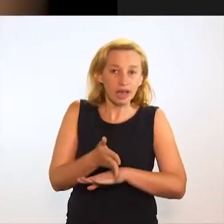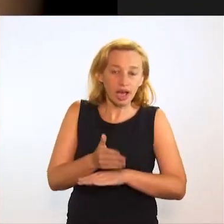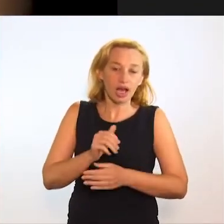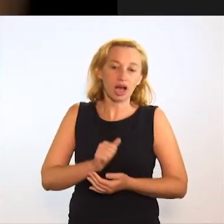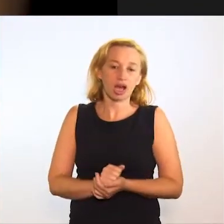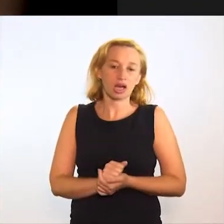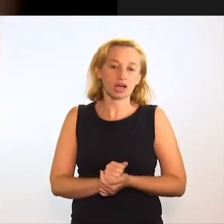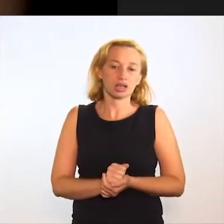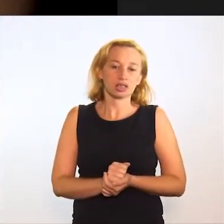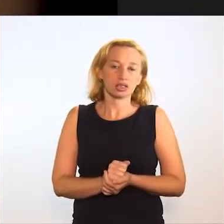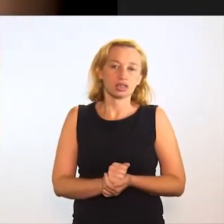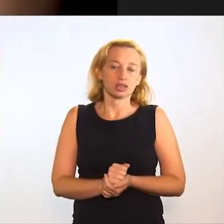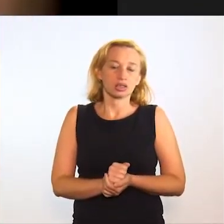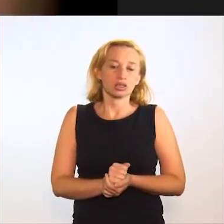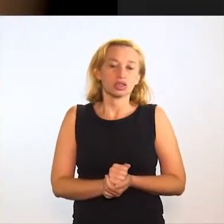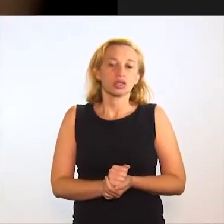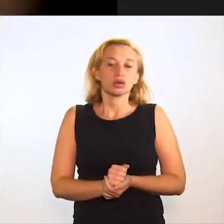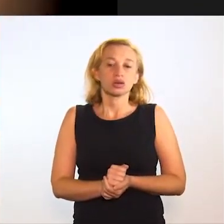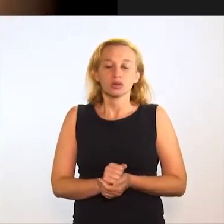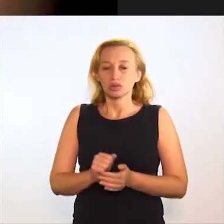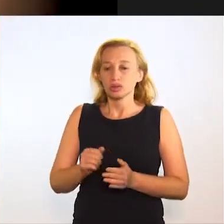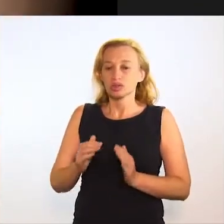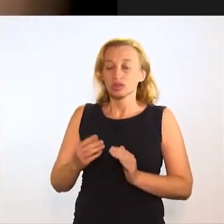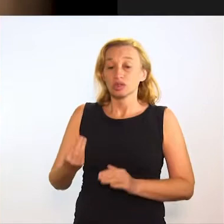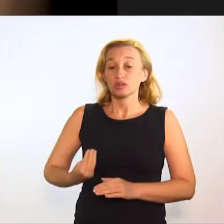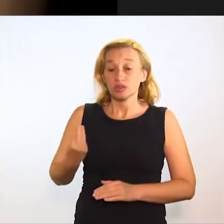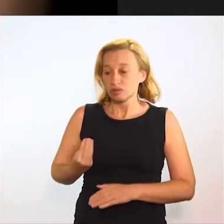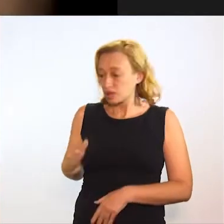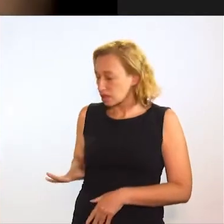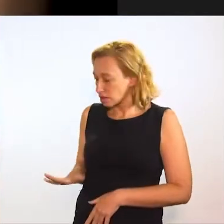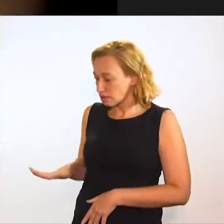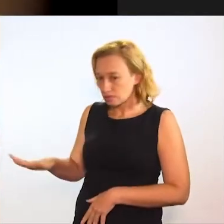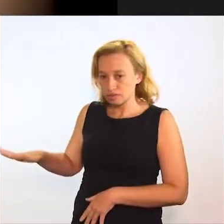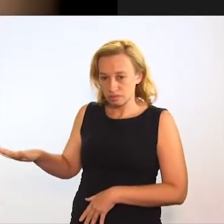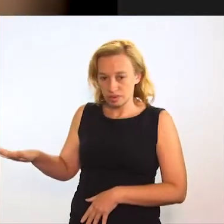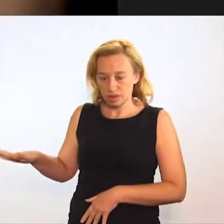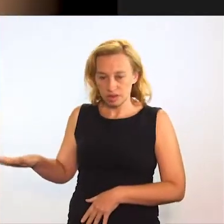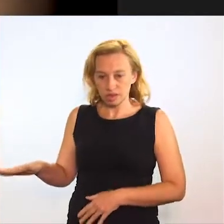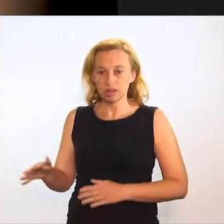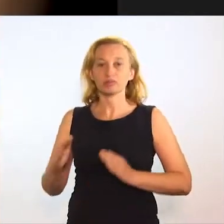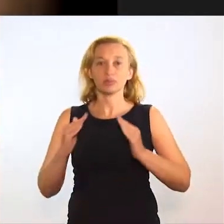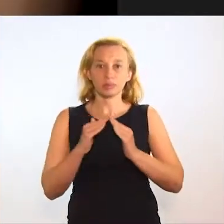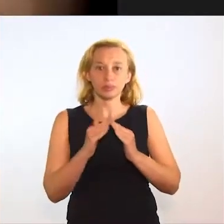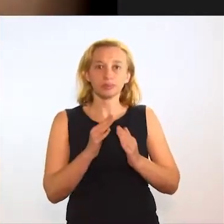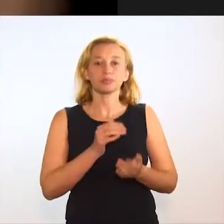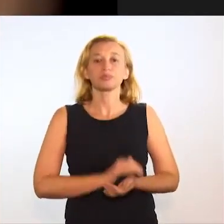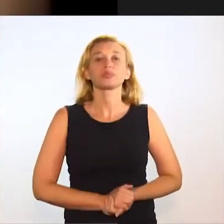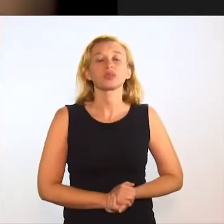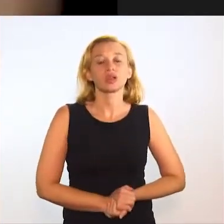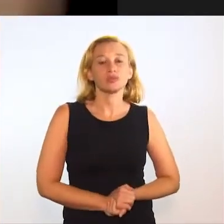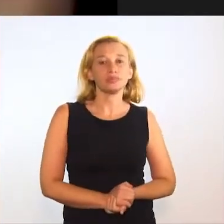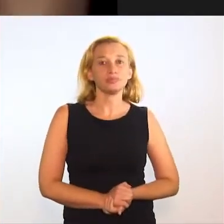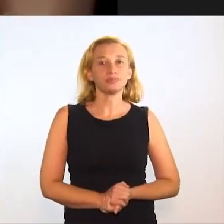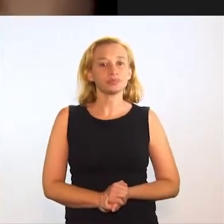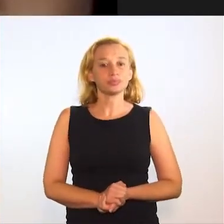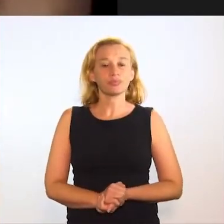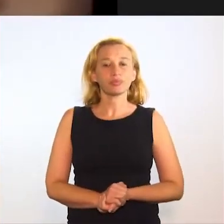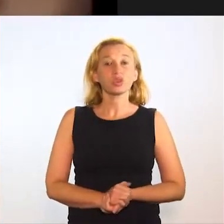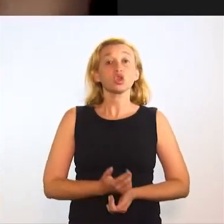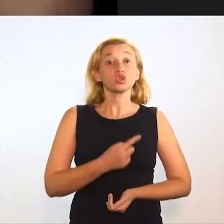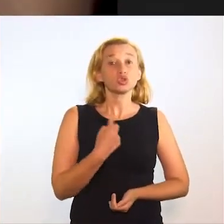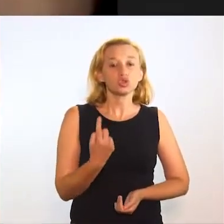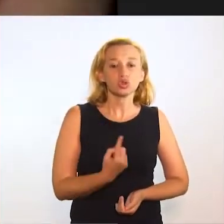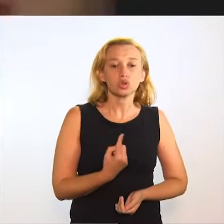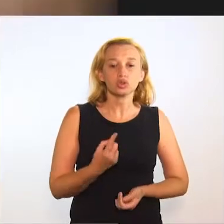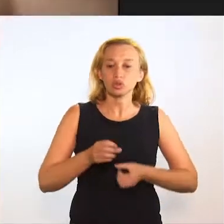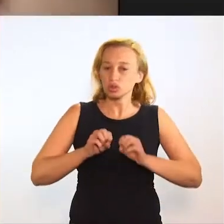alcançar o nosso público-alvo, moradores de favelas, de comunidades, periféricos,